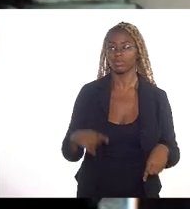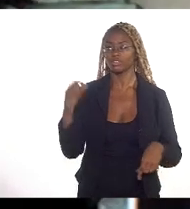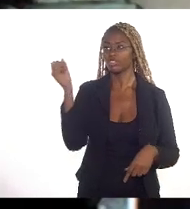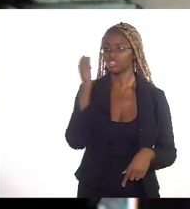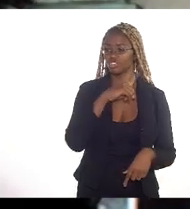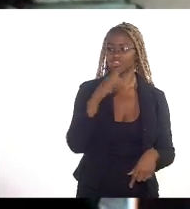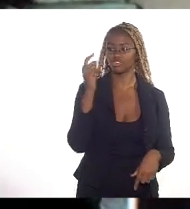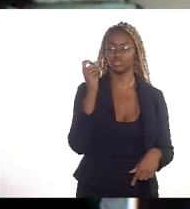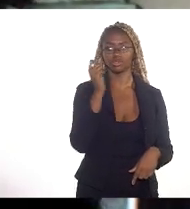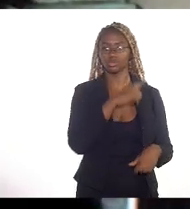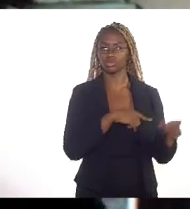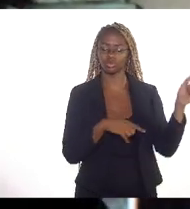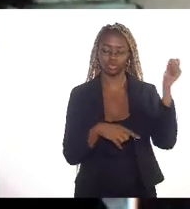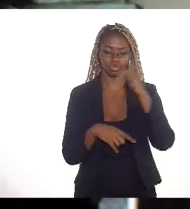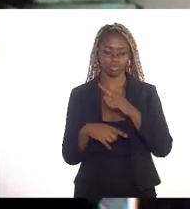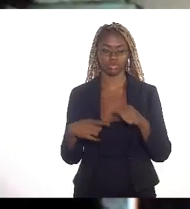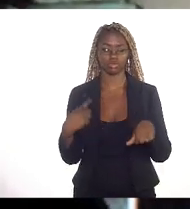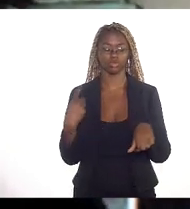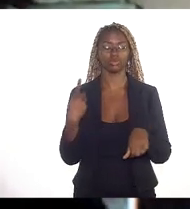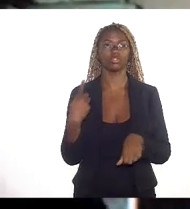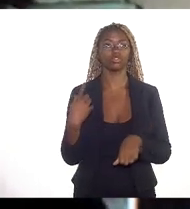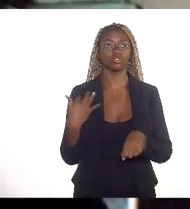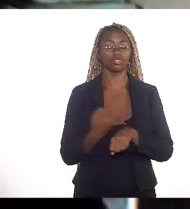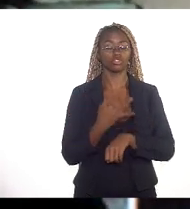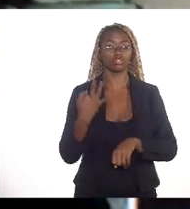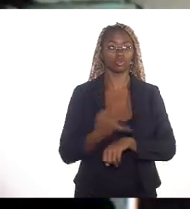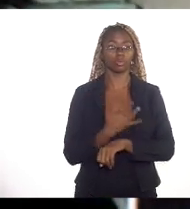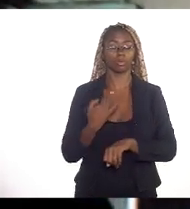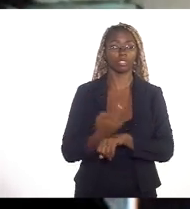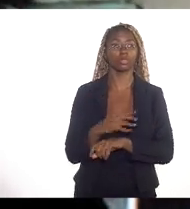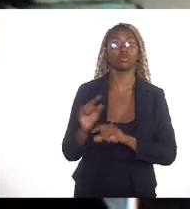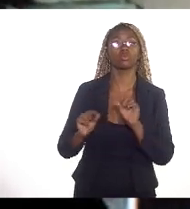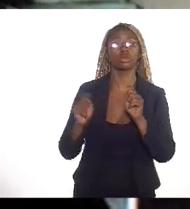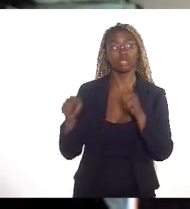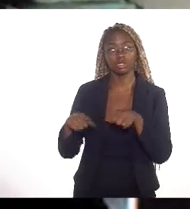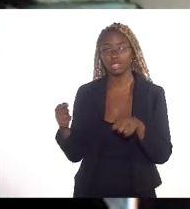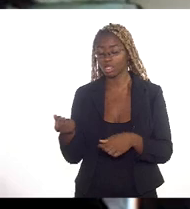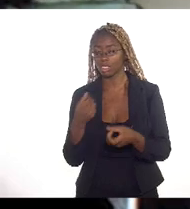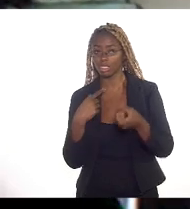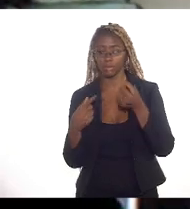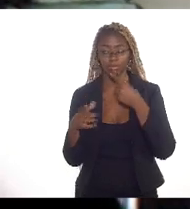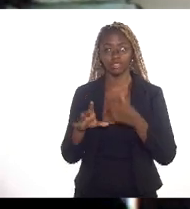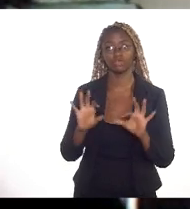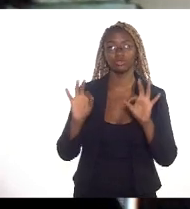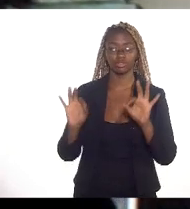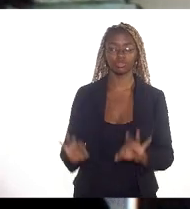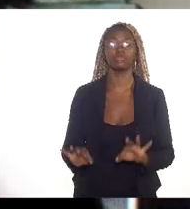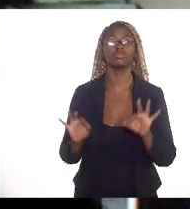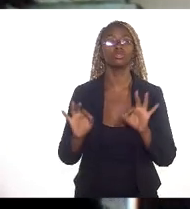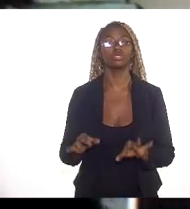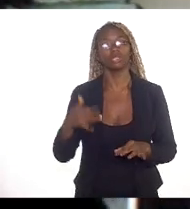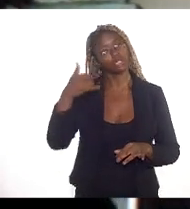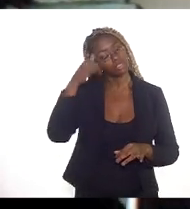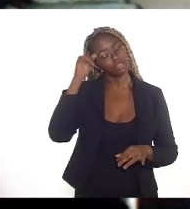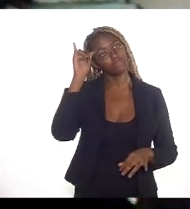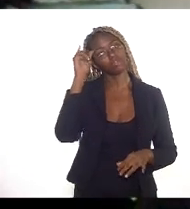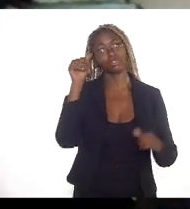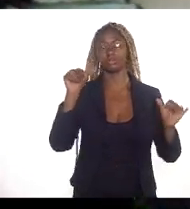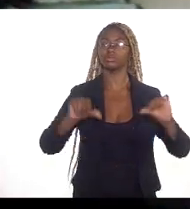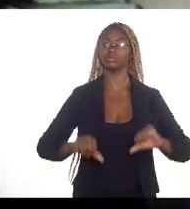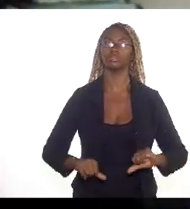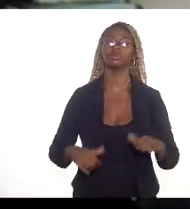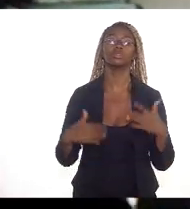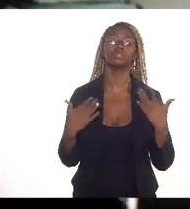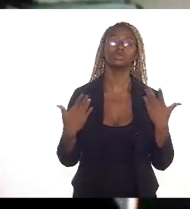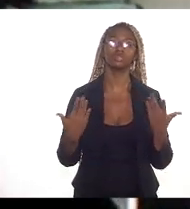para resistir a essa doença e o que que pode ser feito em termos medicinais para, de fato, evitar o seu agravamento. Então, o